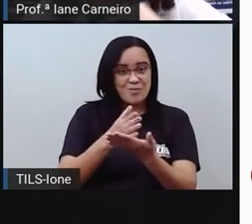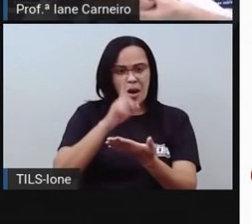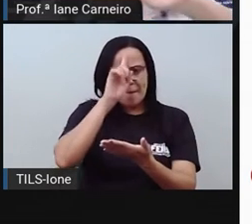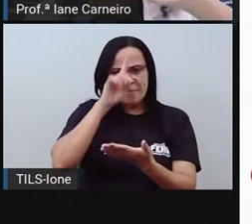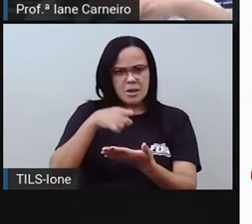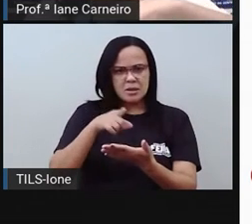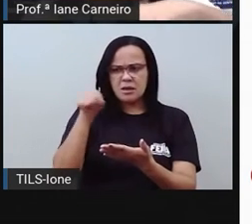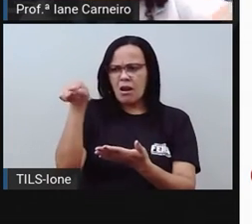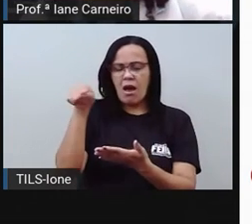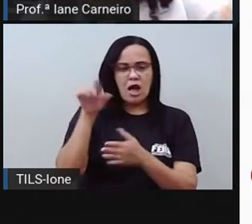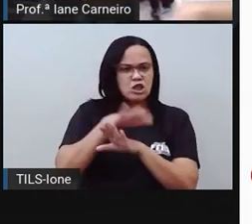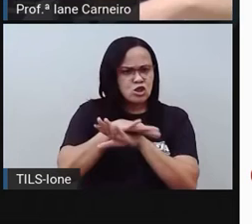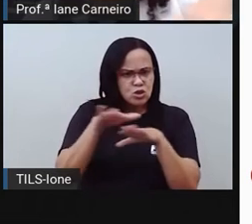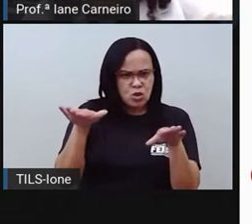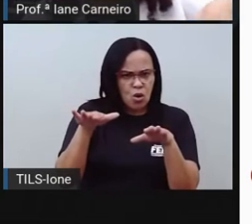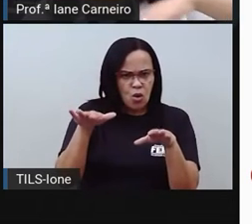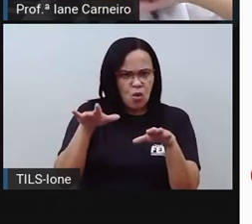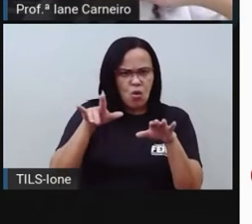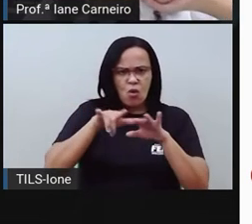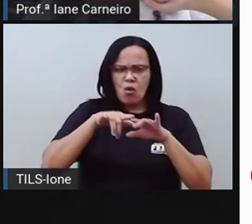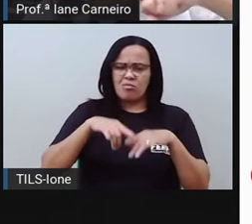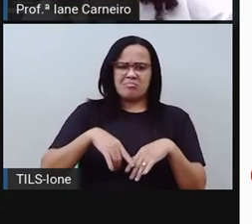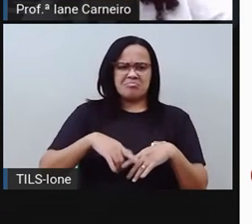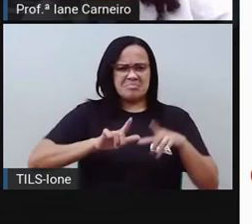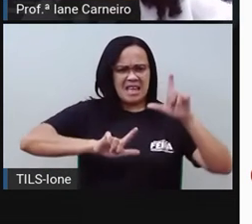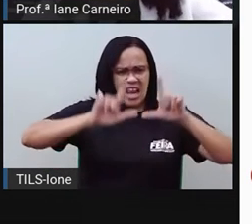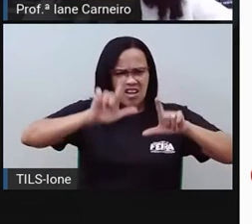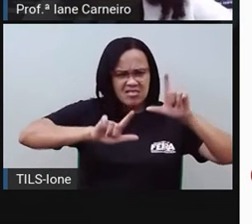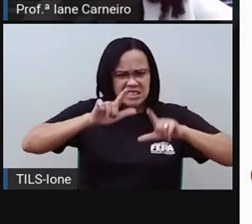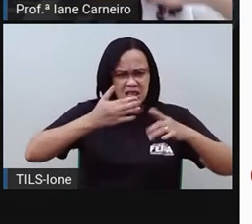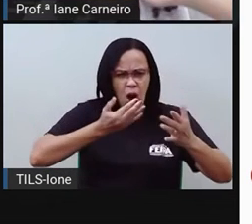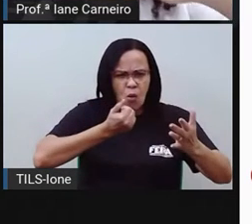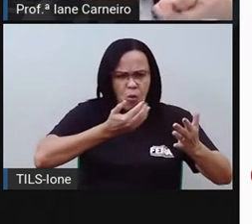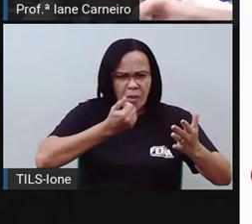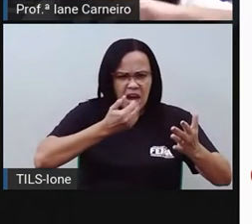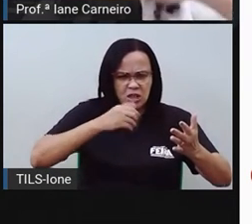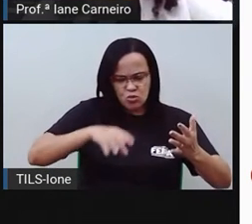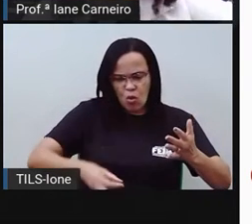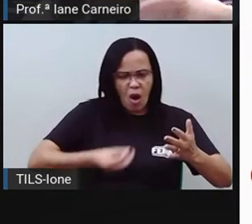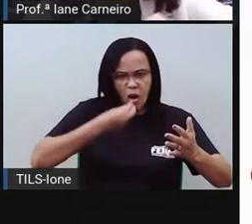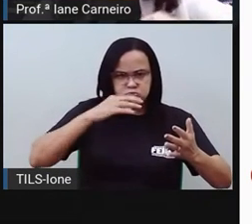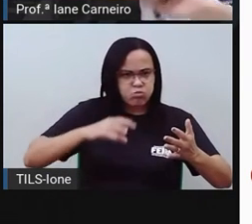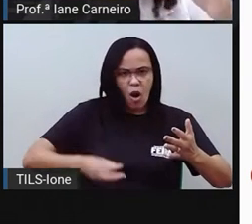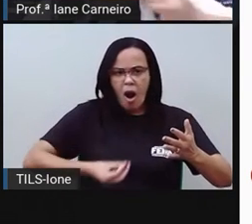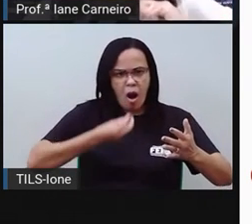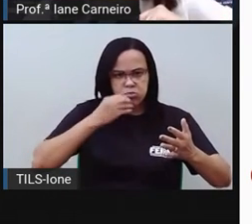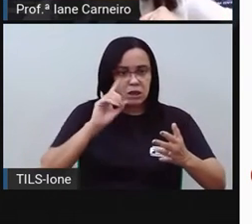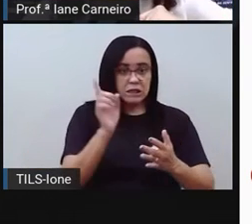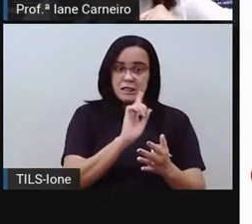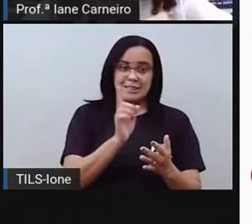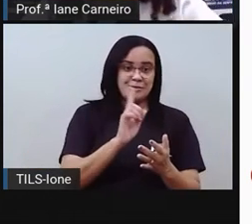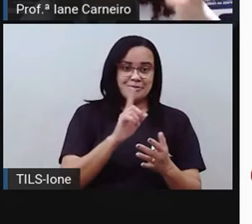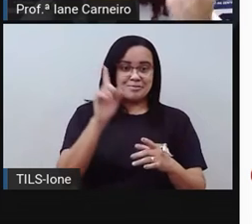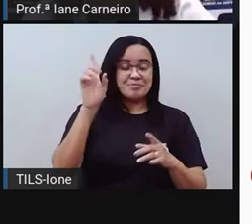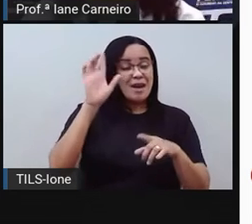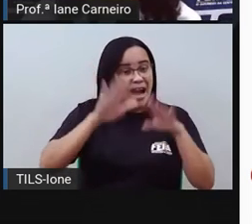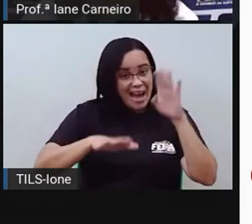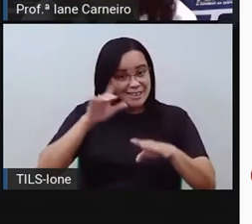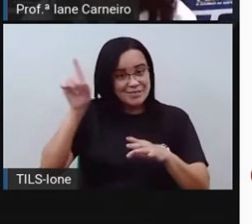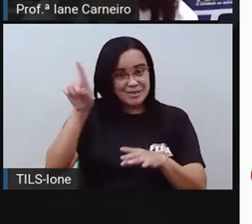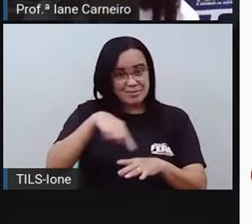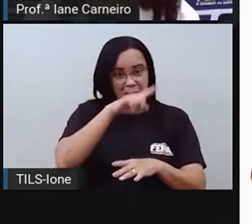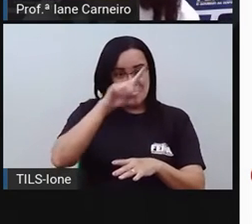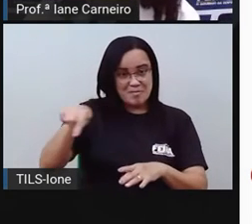mesa da sala de jantar, né? A criança come no sofá. Depende de cada família, como a Pro já